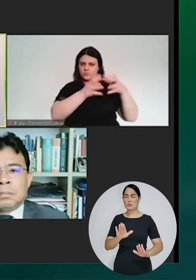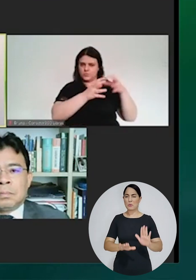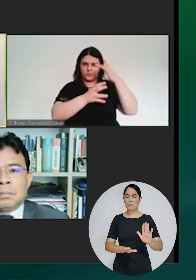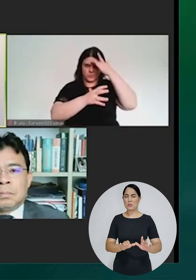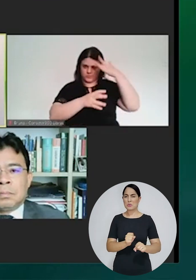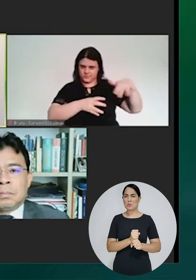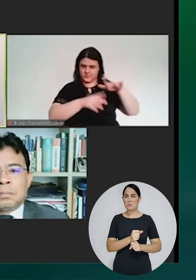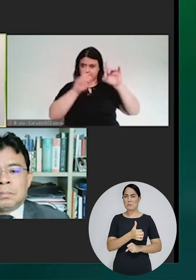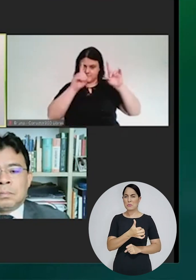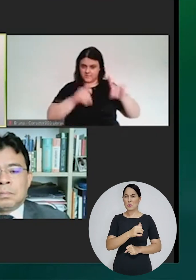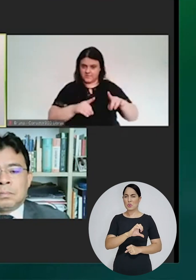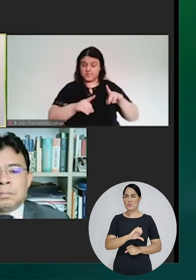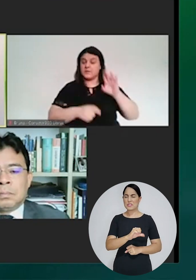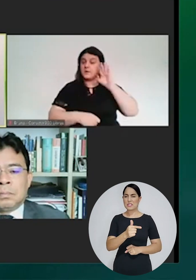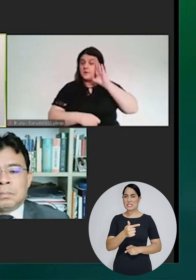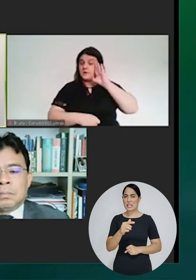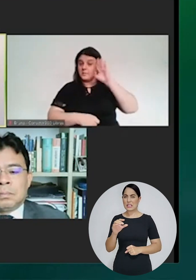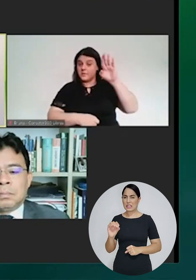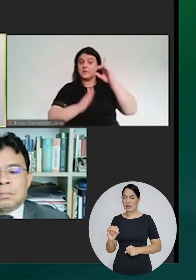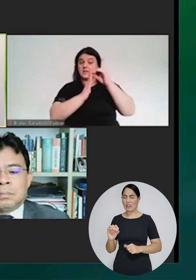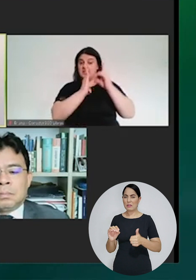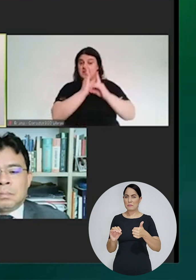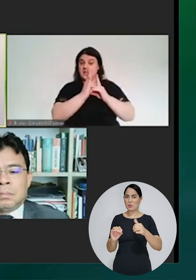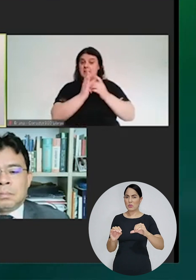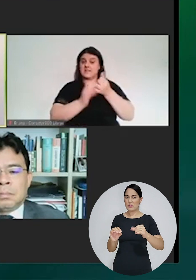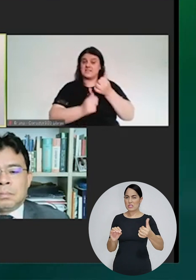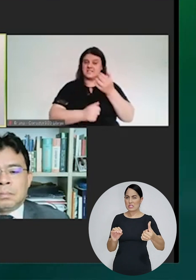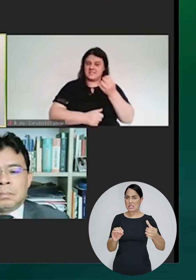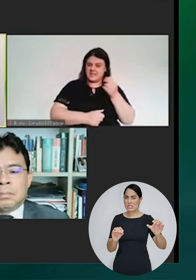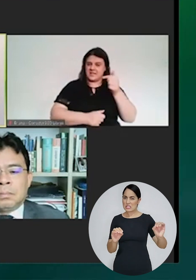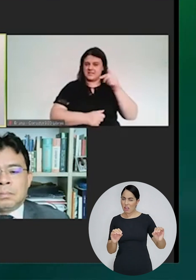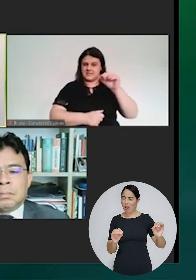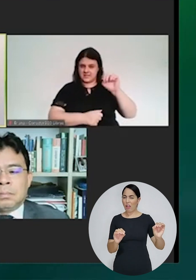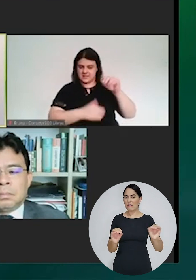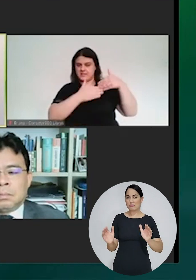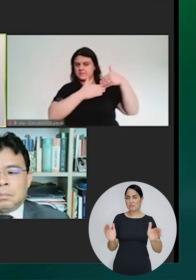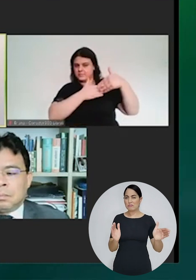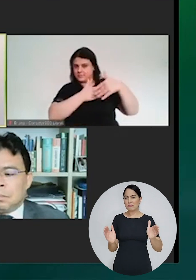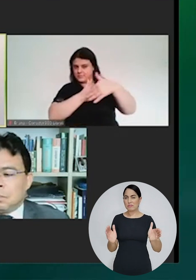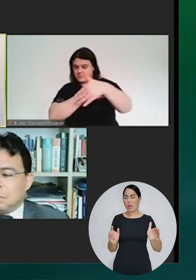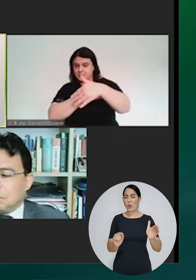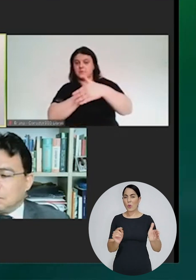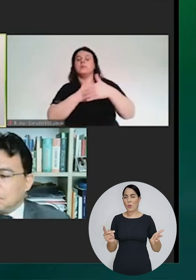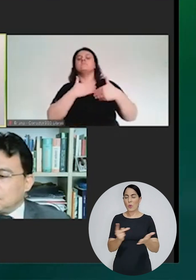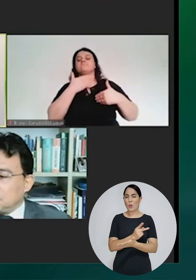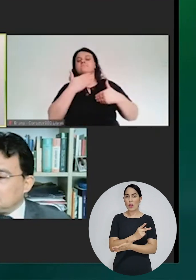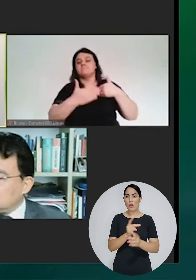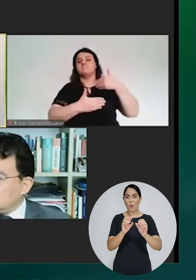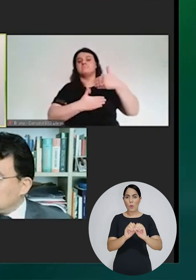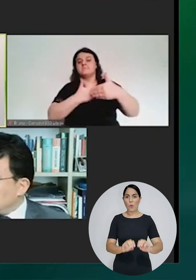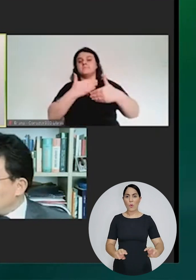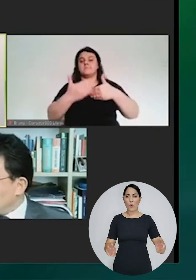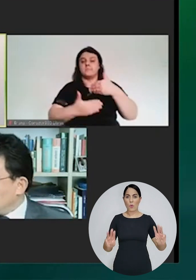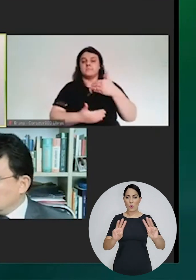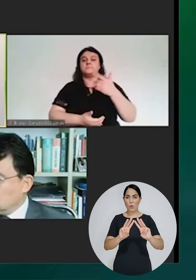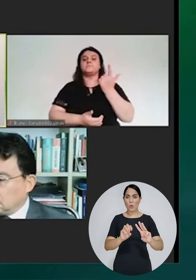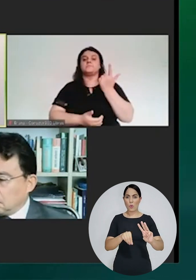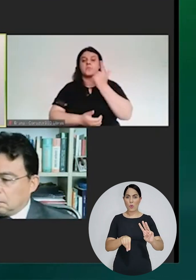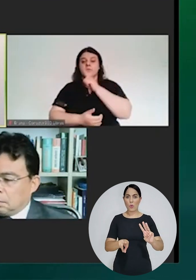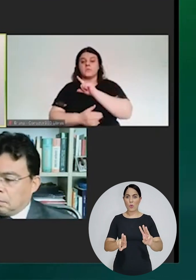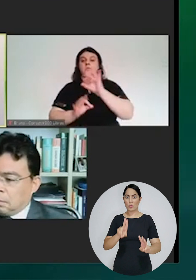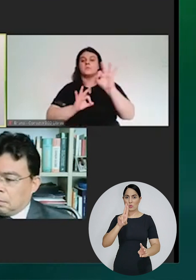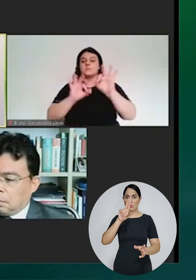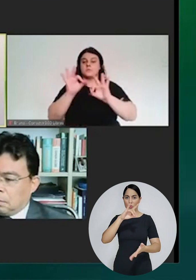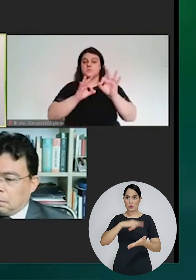deficiência, sobretudo a partir da década de 60, 70, né, que depois acaba gerando a elaboração